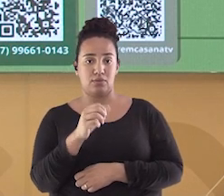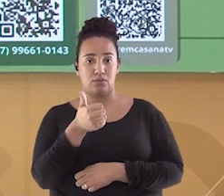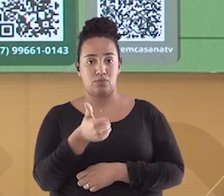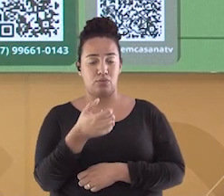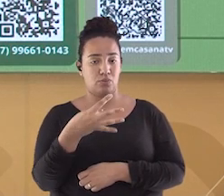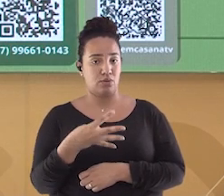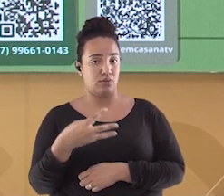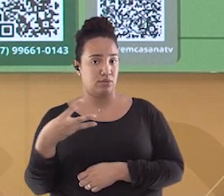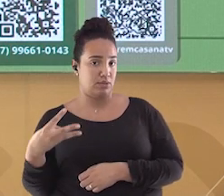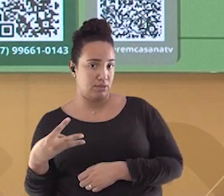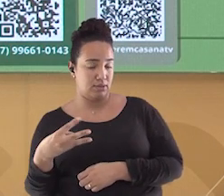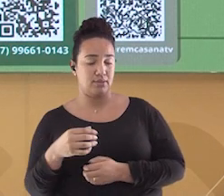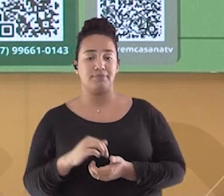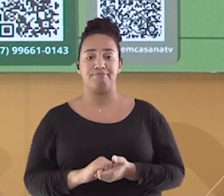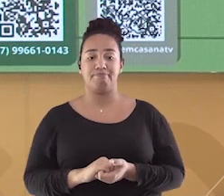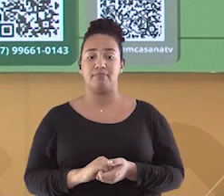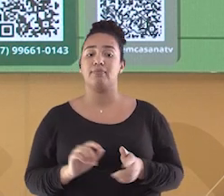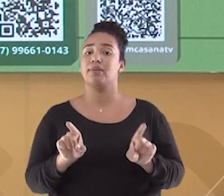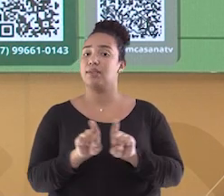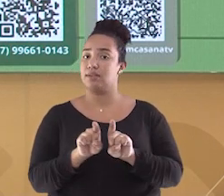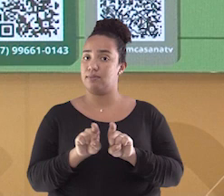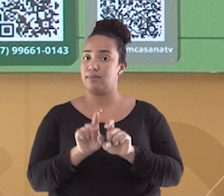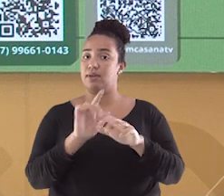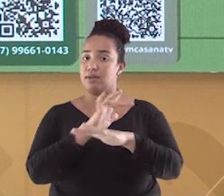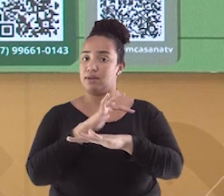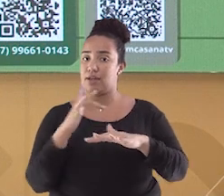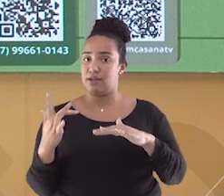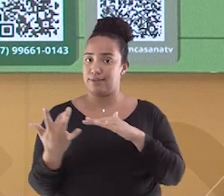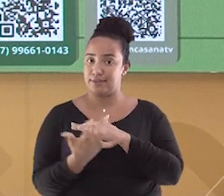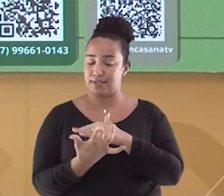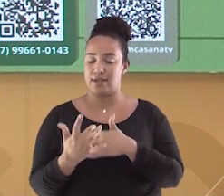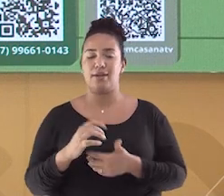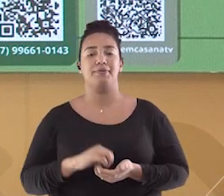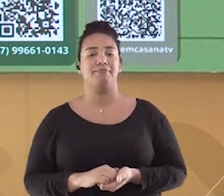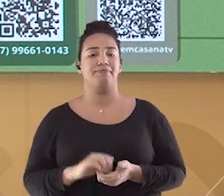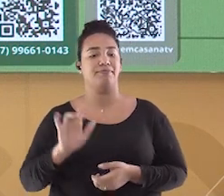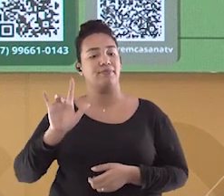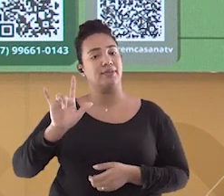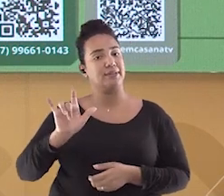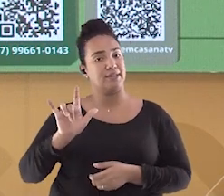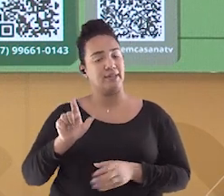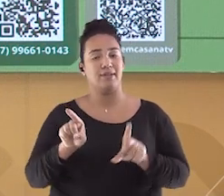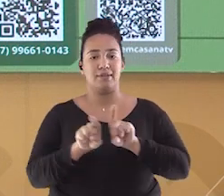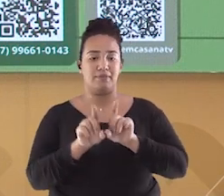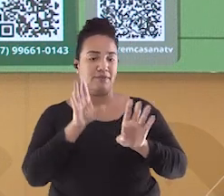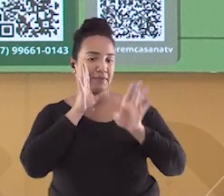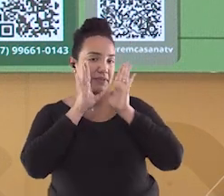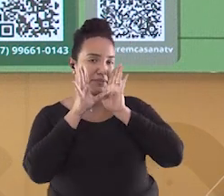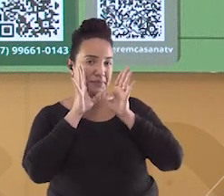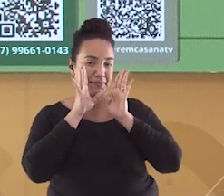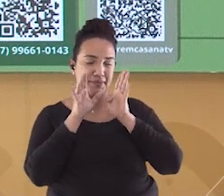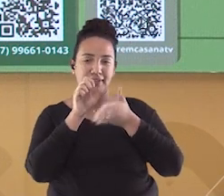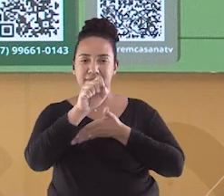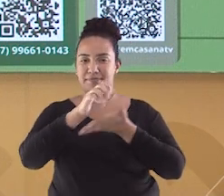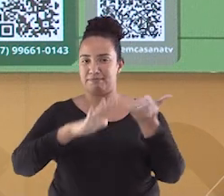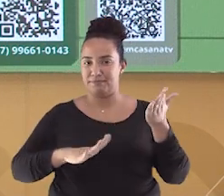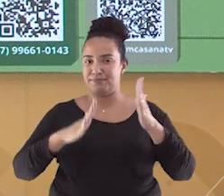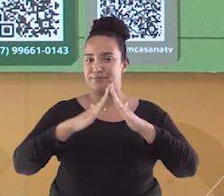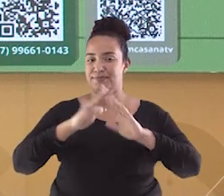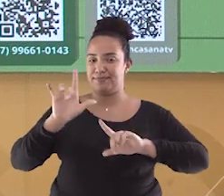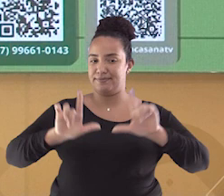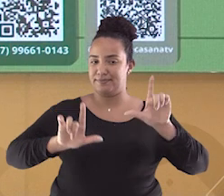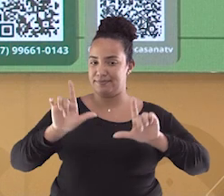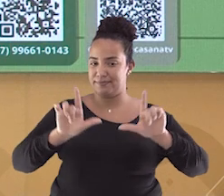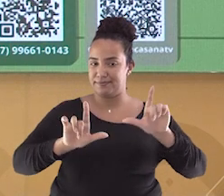9966 10 143. E nos siga também nas redes sociais, no Instagram e Facebook, que é